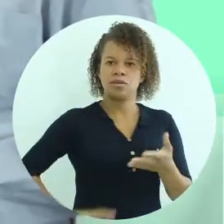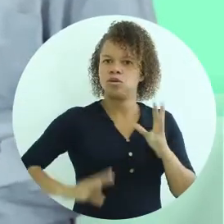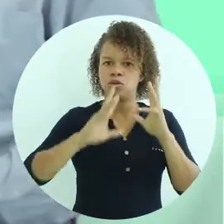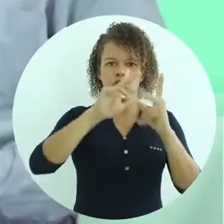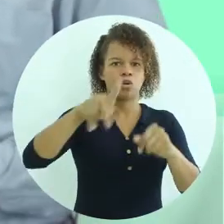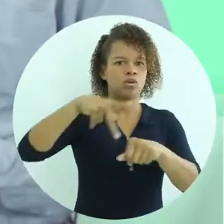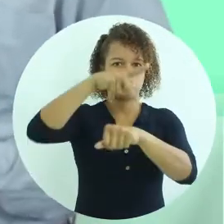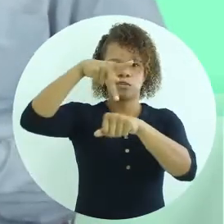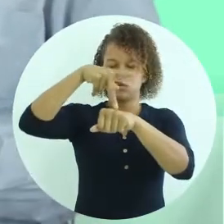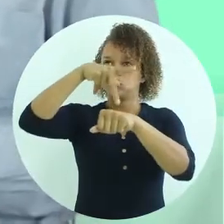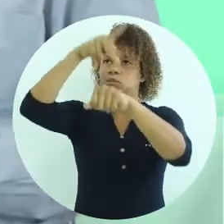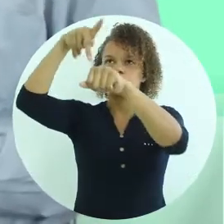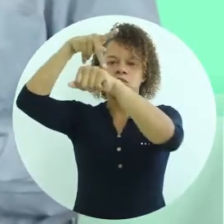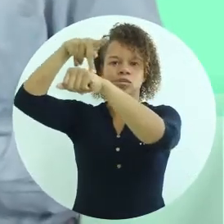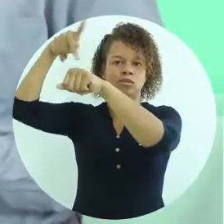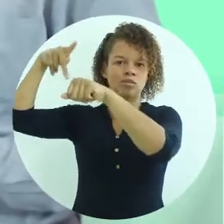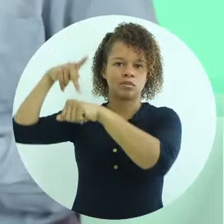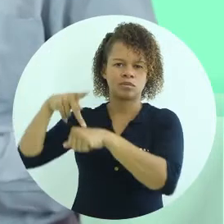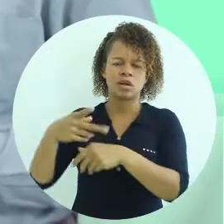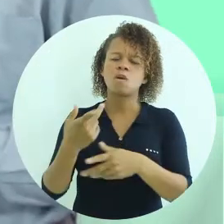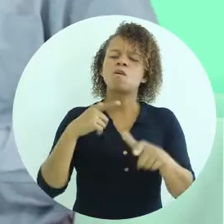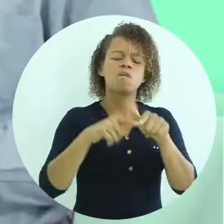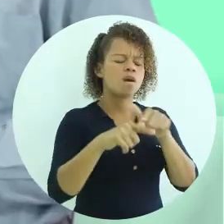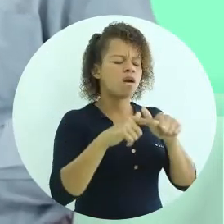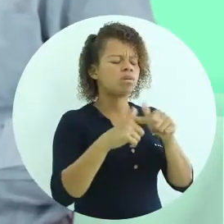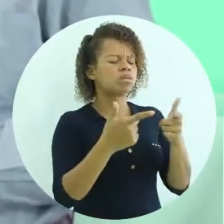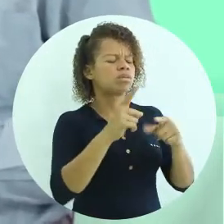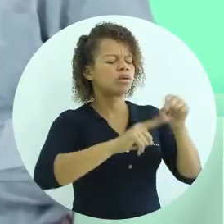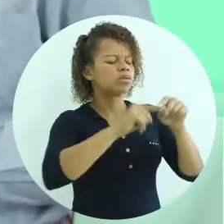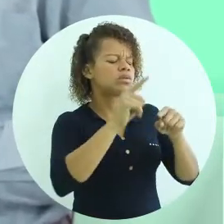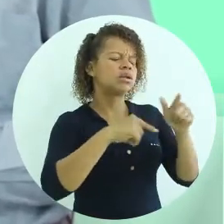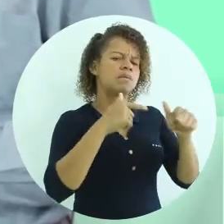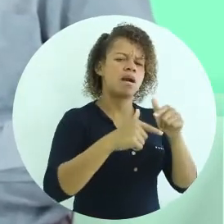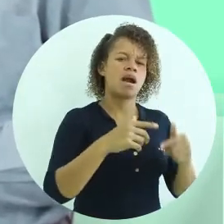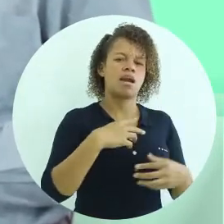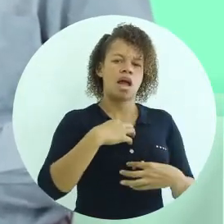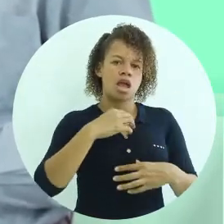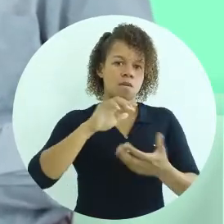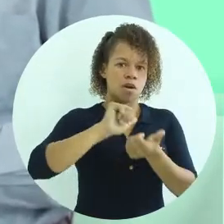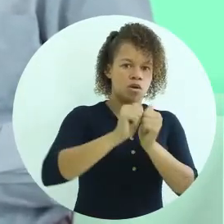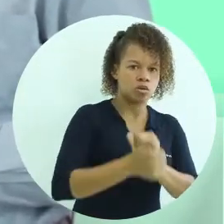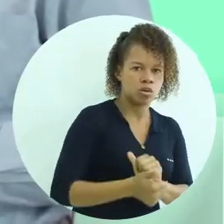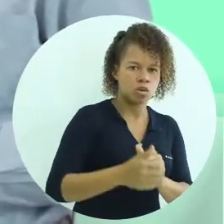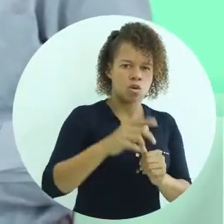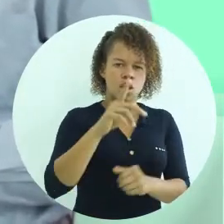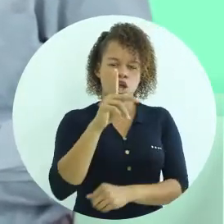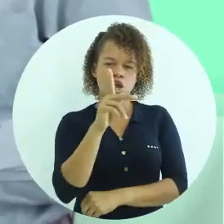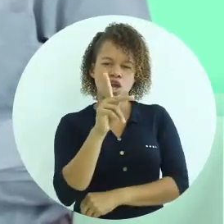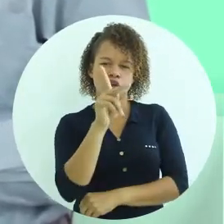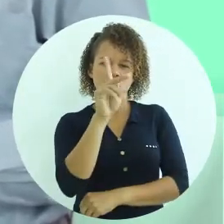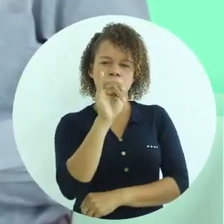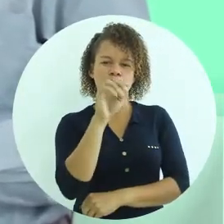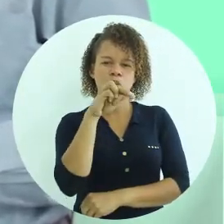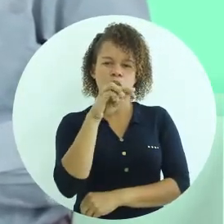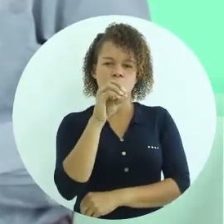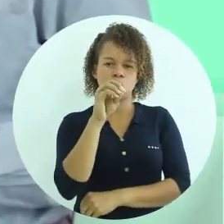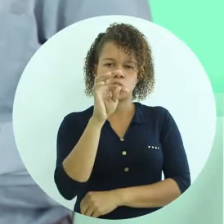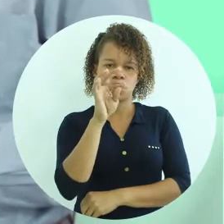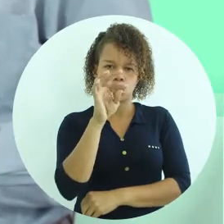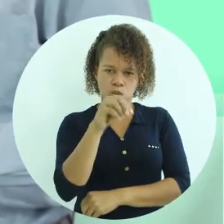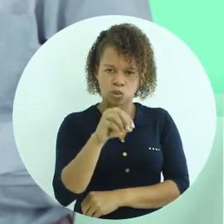nacional. E trabalhando com quais produtos? Trabalho com uniformes, né, kimonos, com o dobô, né, que é para o taekwondo,